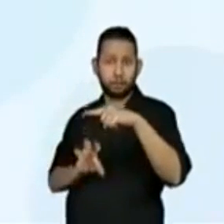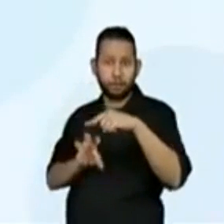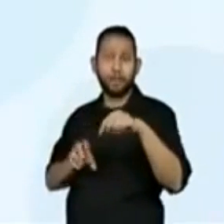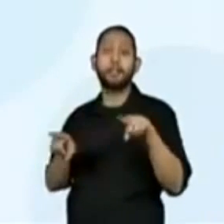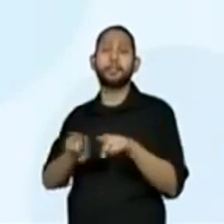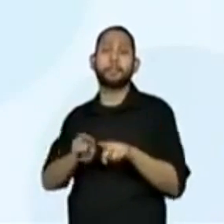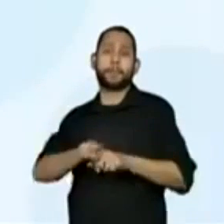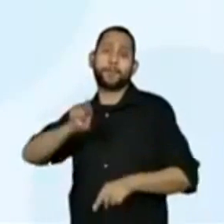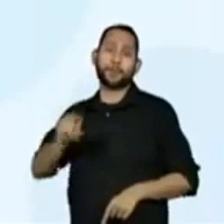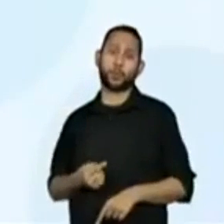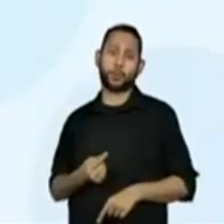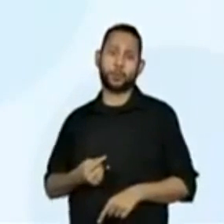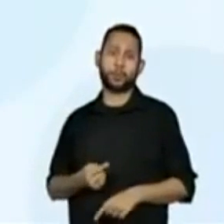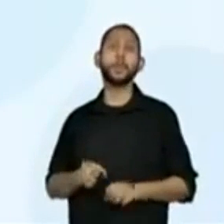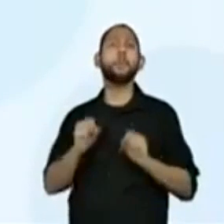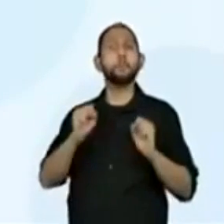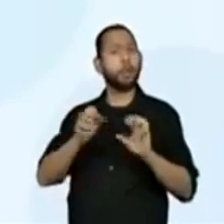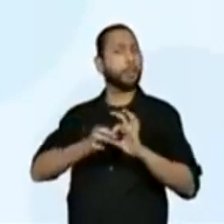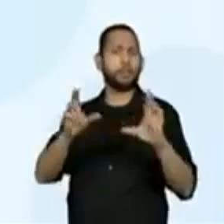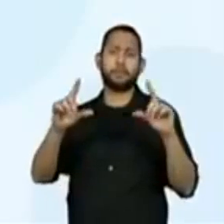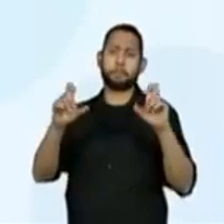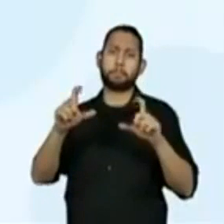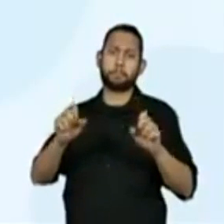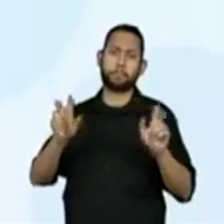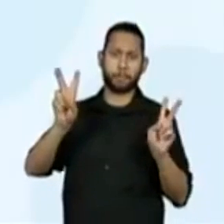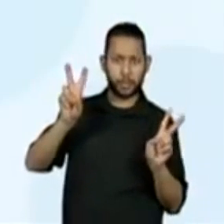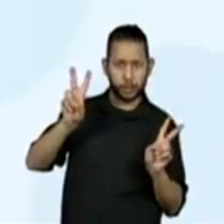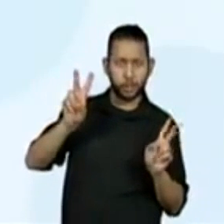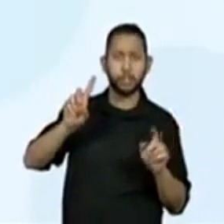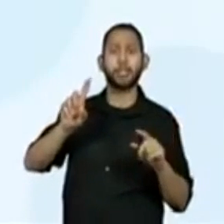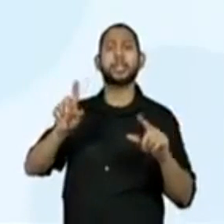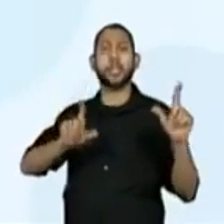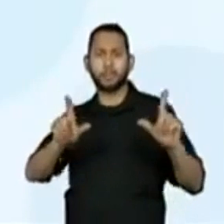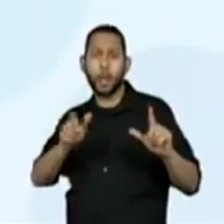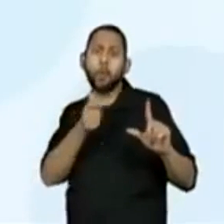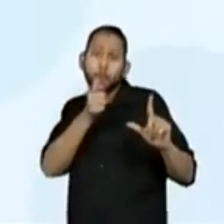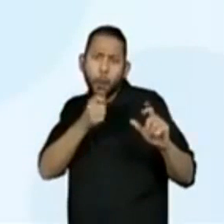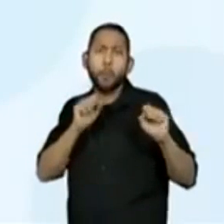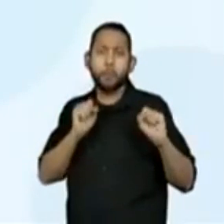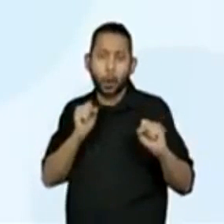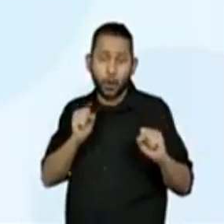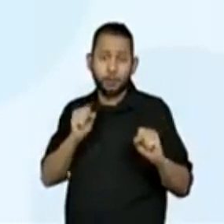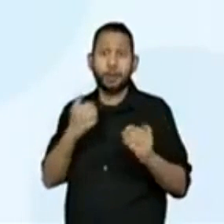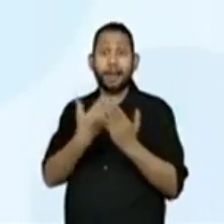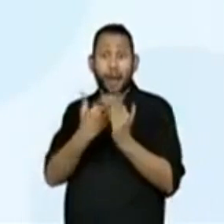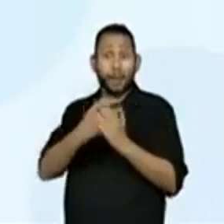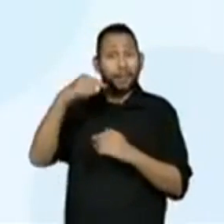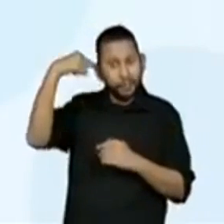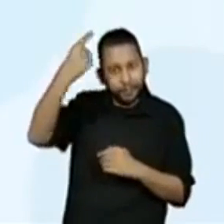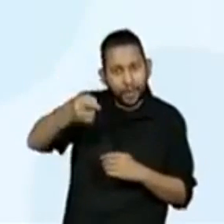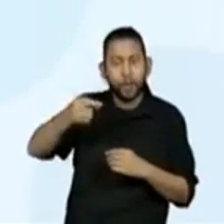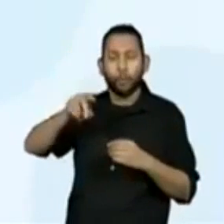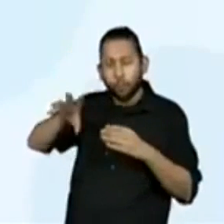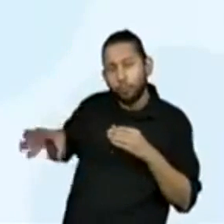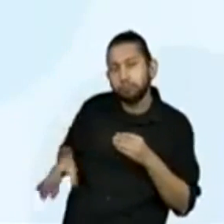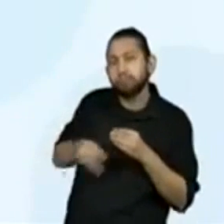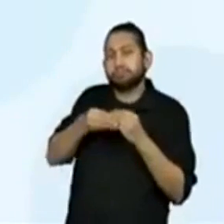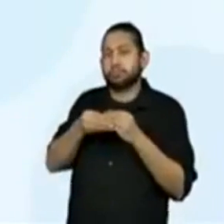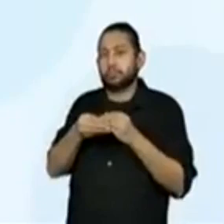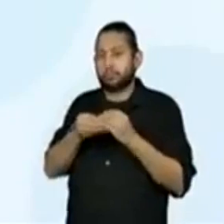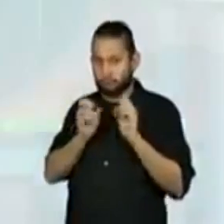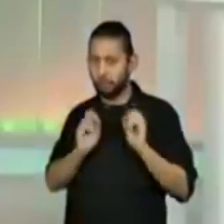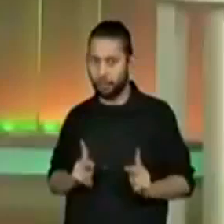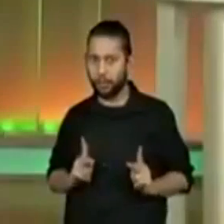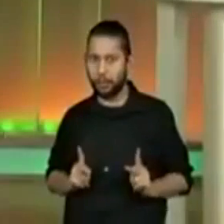fotografia da TV para vocês poderem fazer no caderno. A gente volta nesse assunto numa outra aula, eu encaixo esse assunto numa